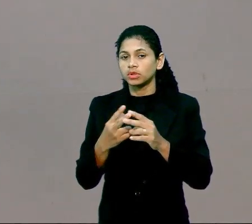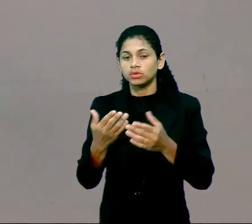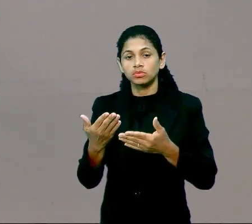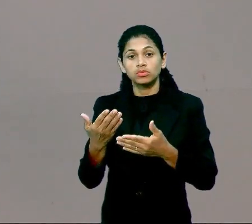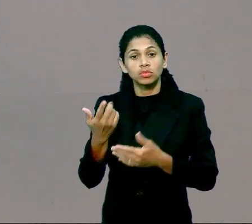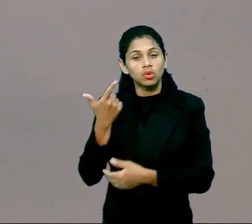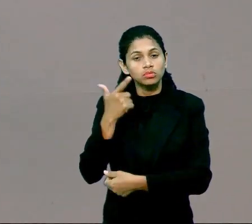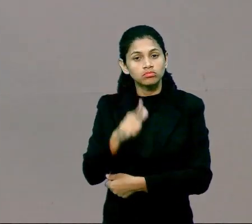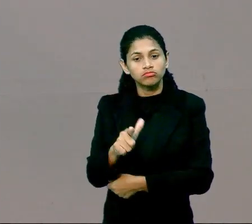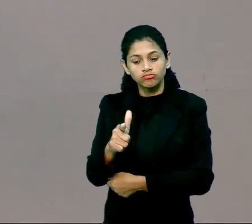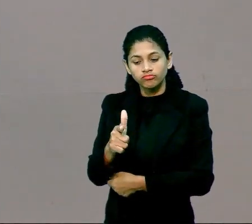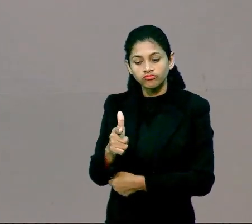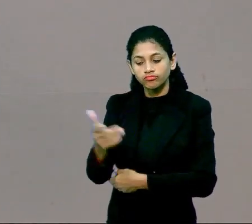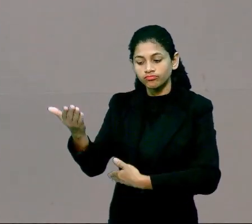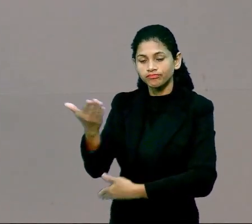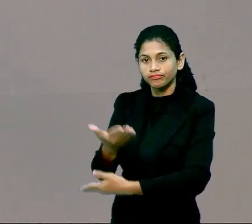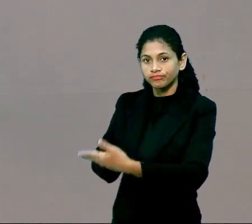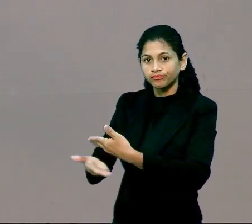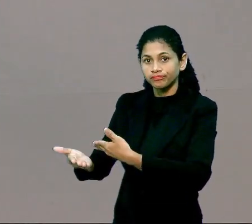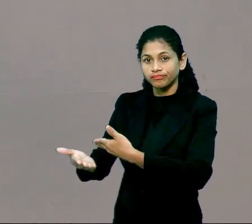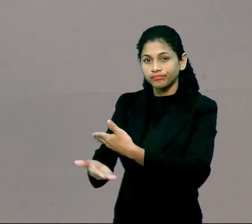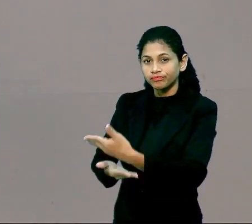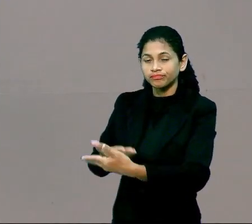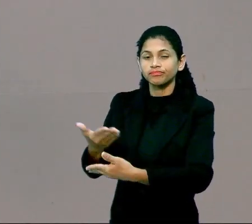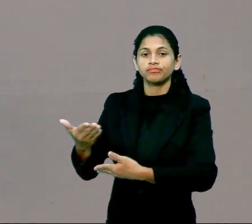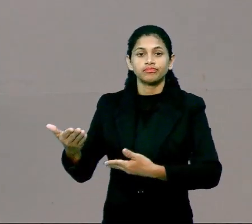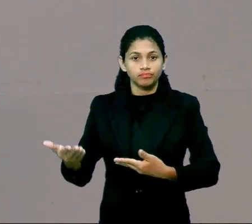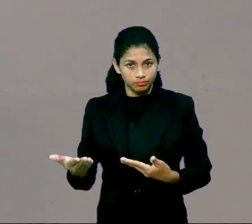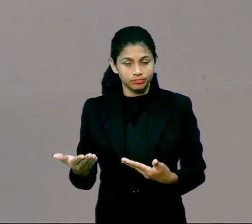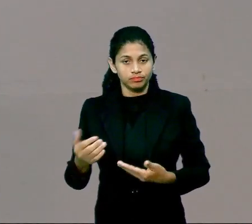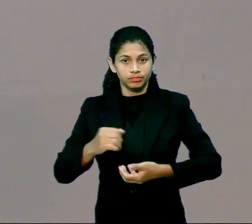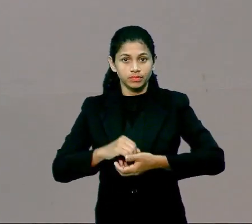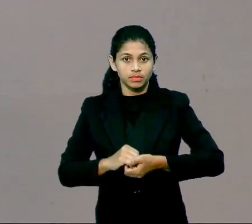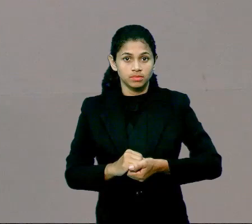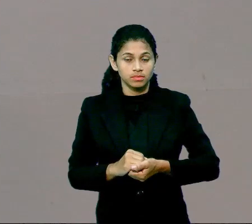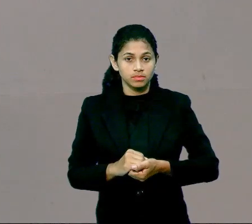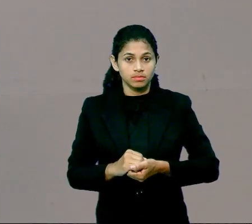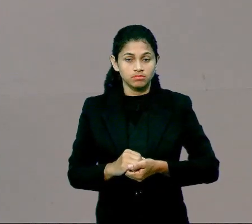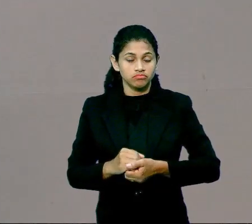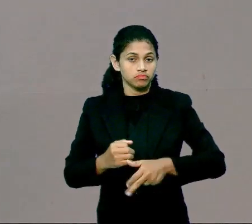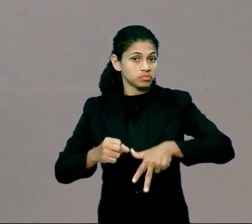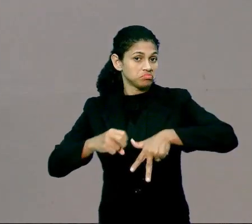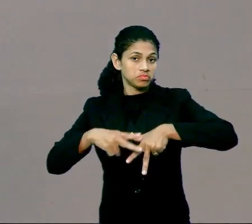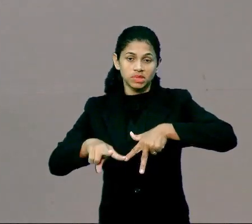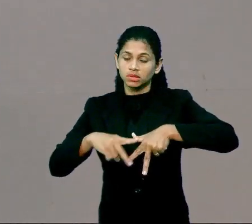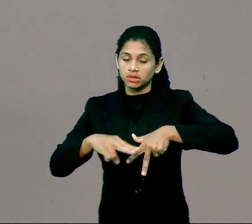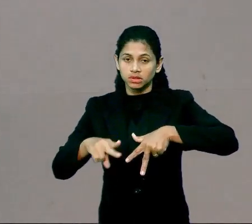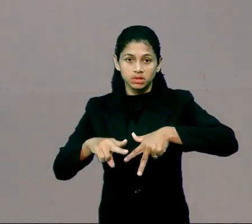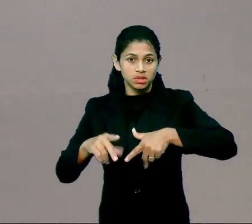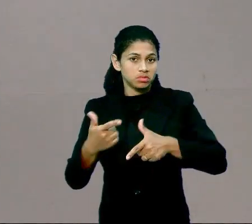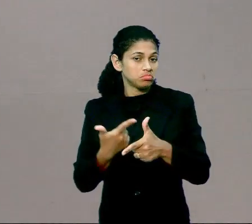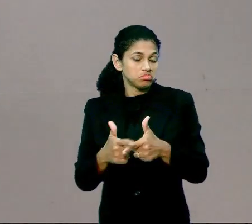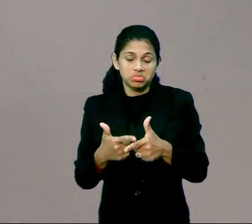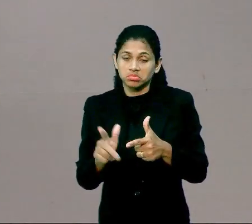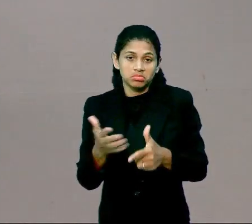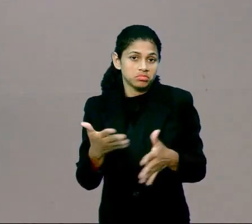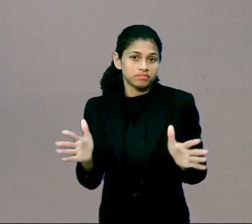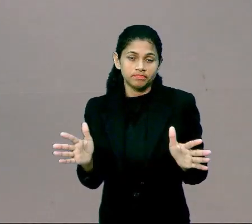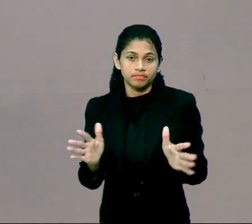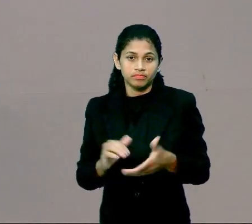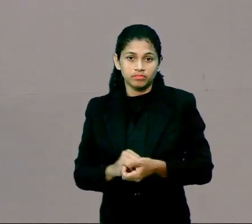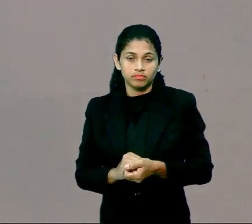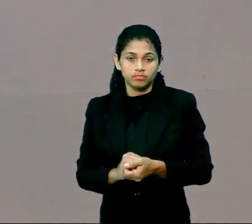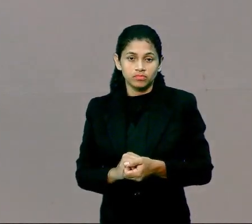dinâmica de entrosamento, de troca, interação. E aí, questão de gênero não seria uma problemática, seria apenas uma